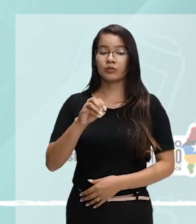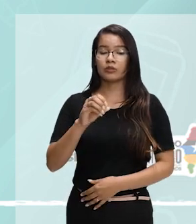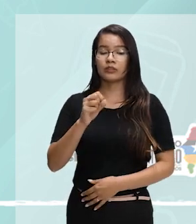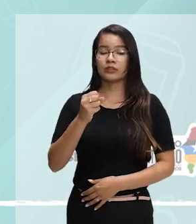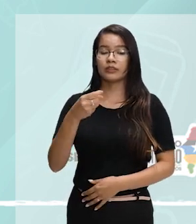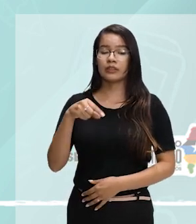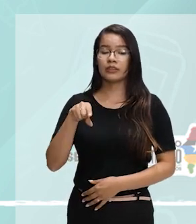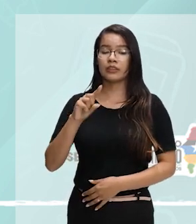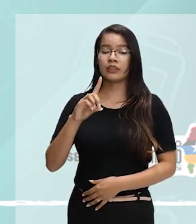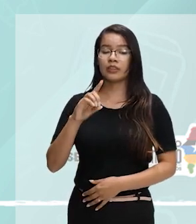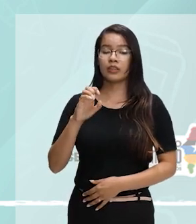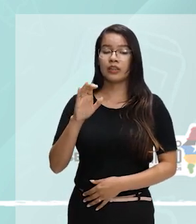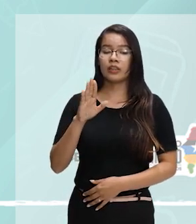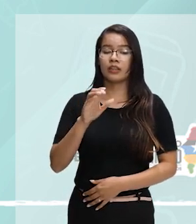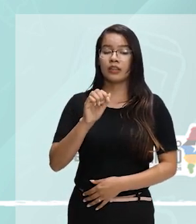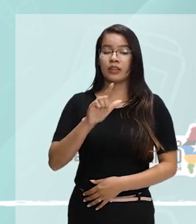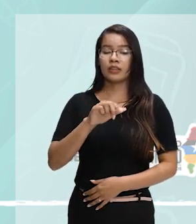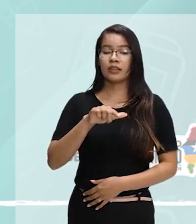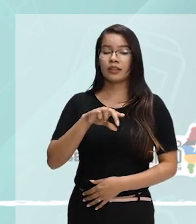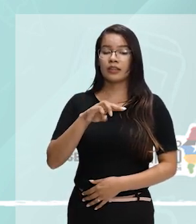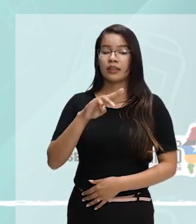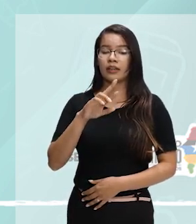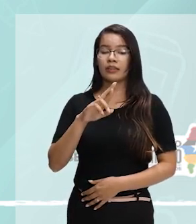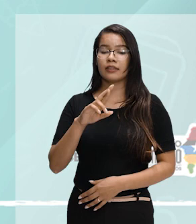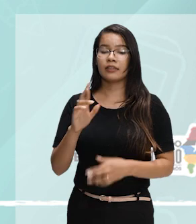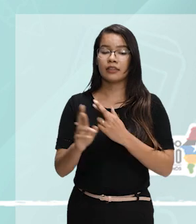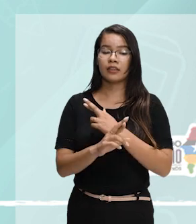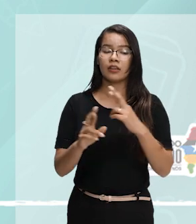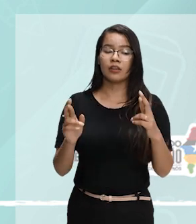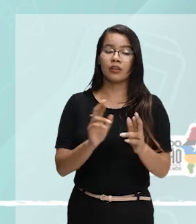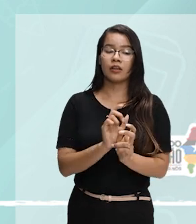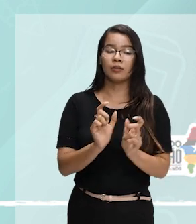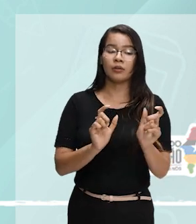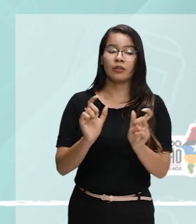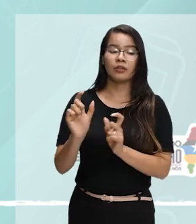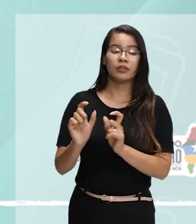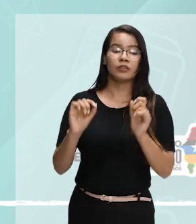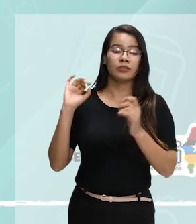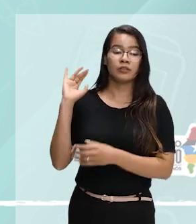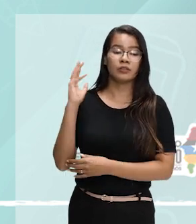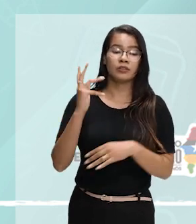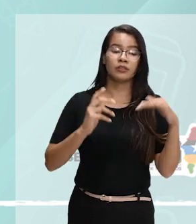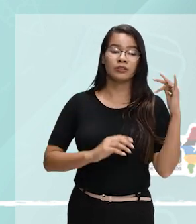a elementos da natureza, pondo aquela em relação a esta, ou seja,